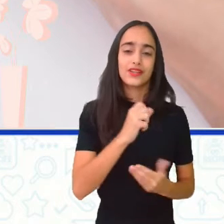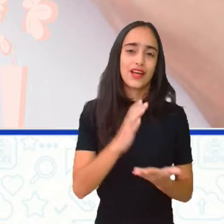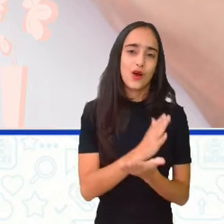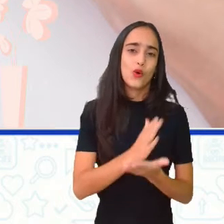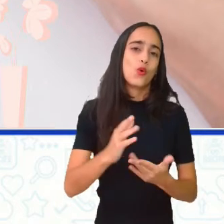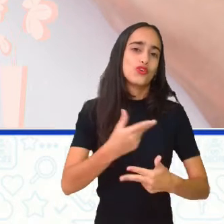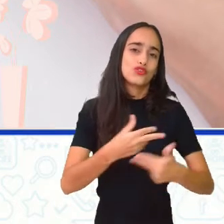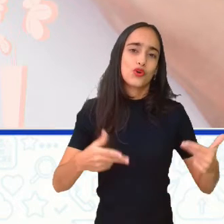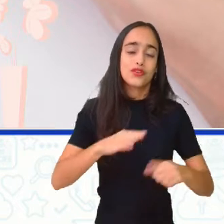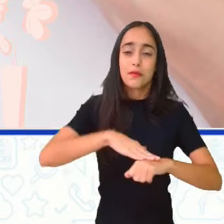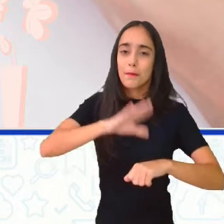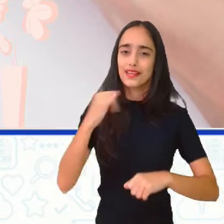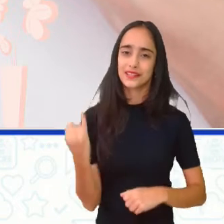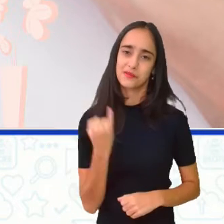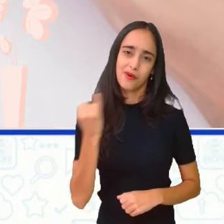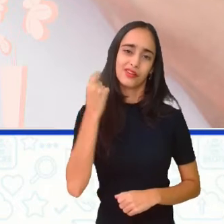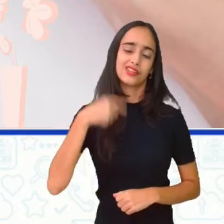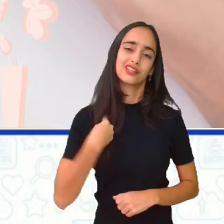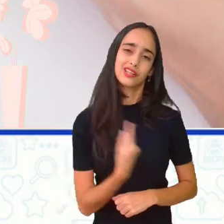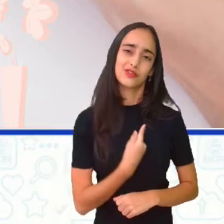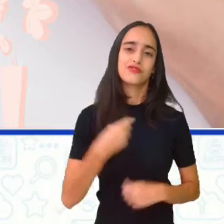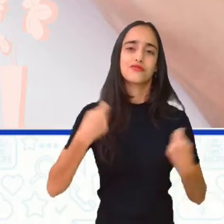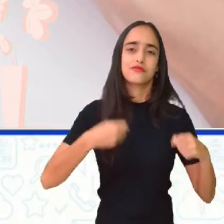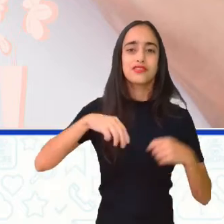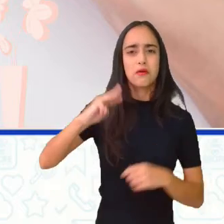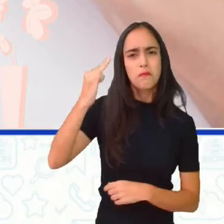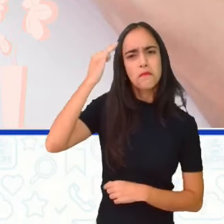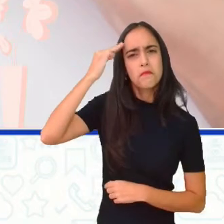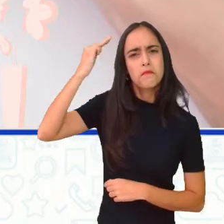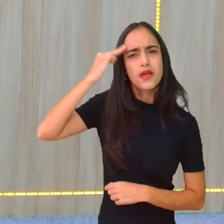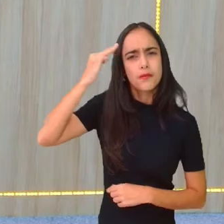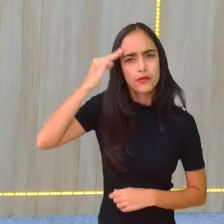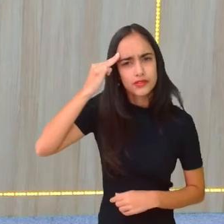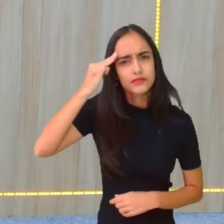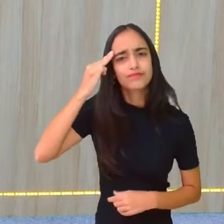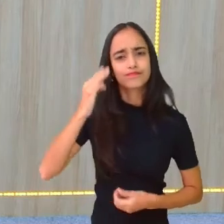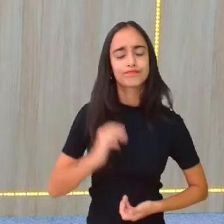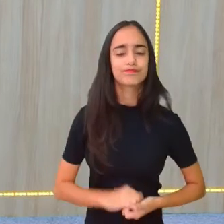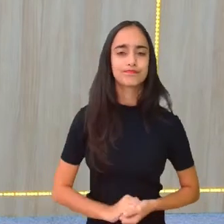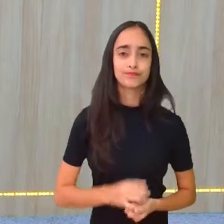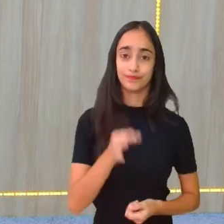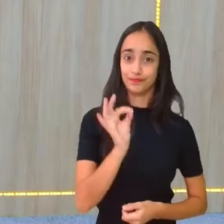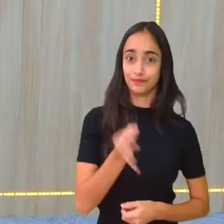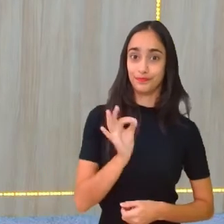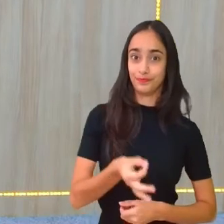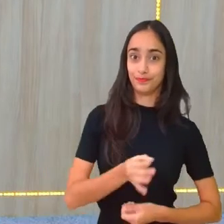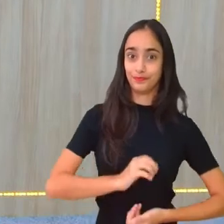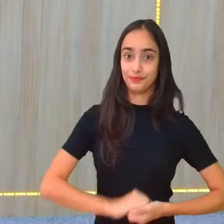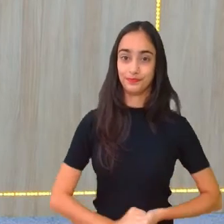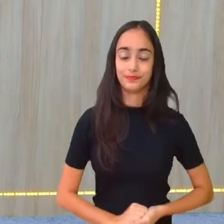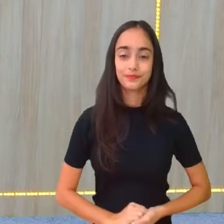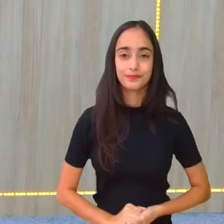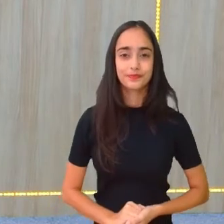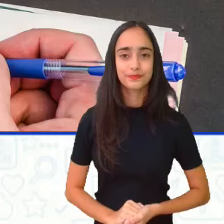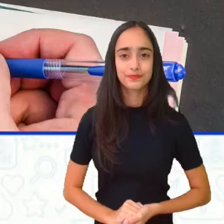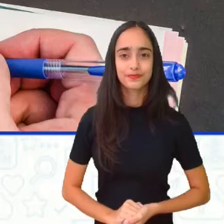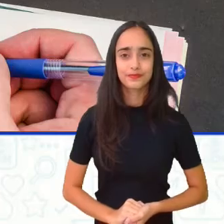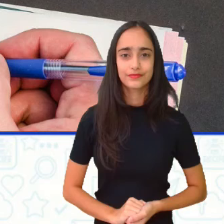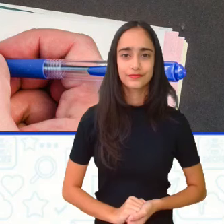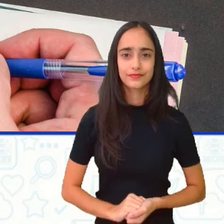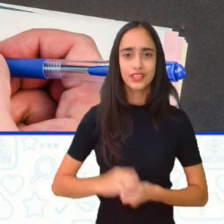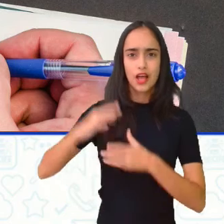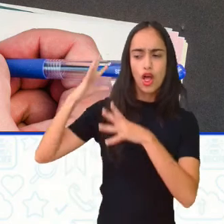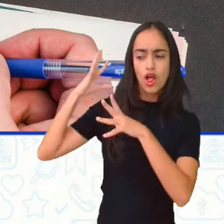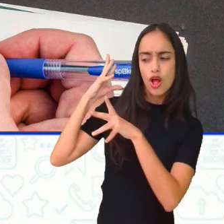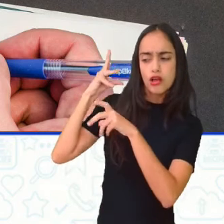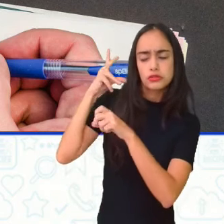mais importantes, que a gente precisa memorizar, o que a gente precisa internalizar, tá certo? No resumo,